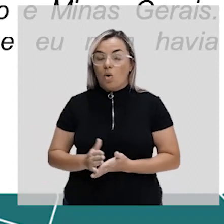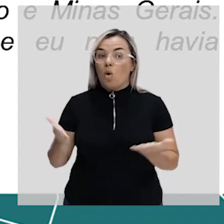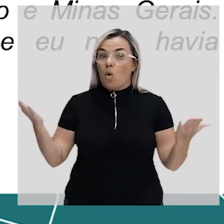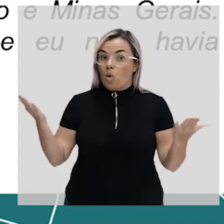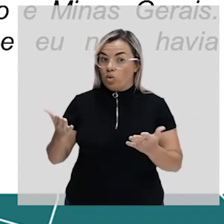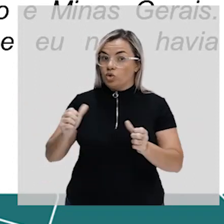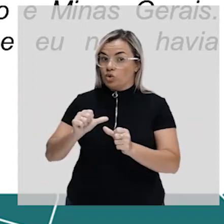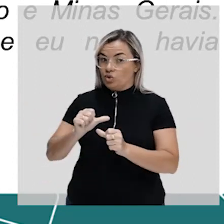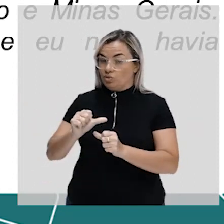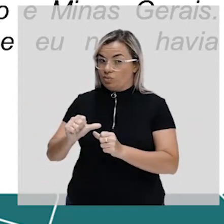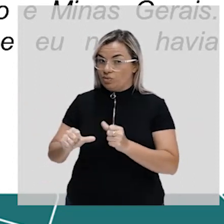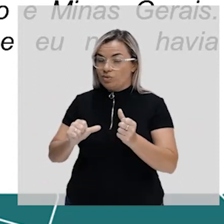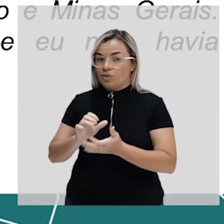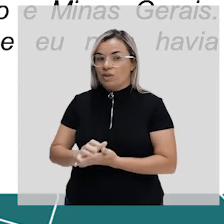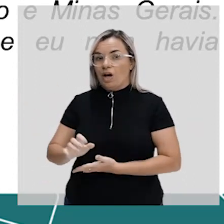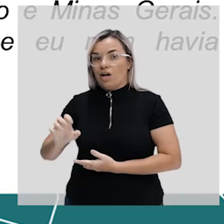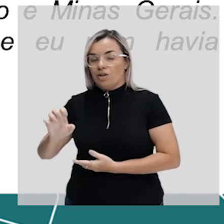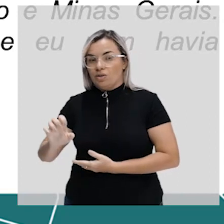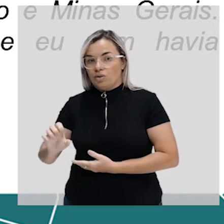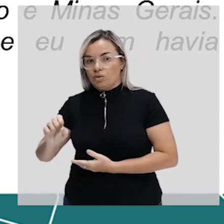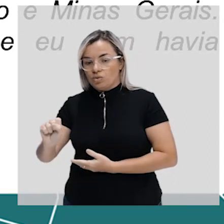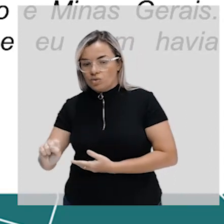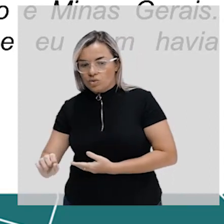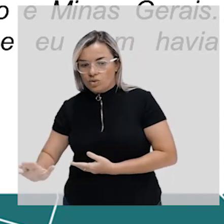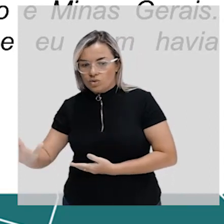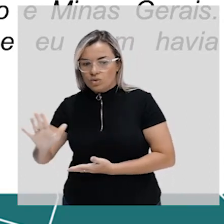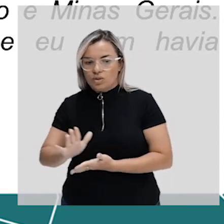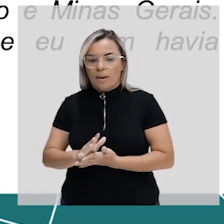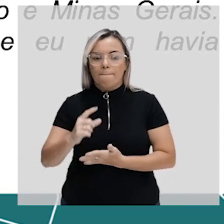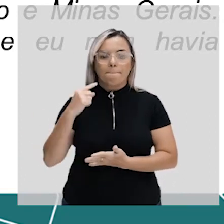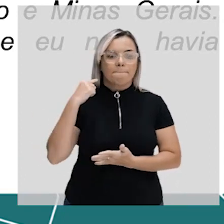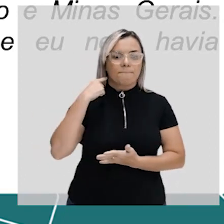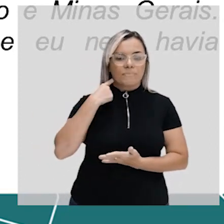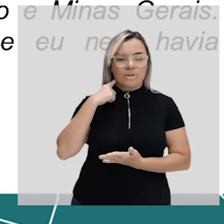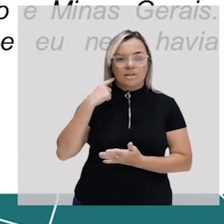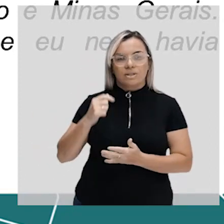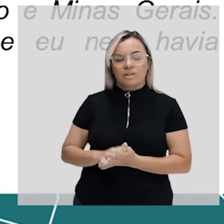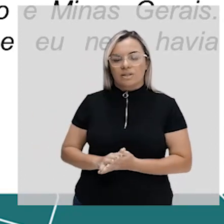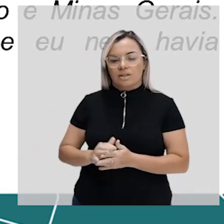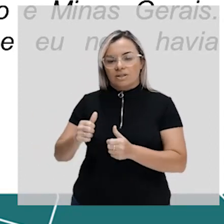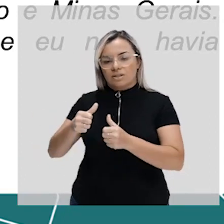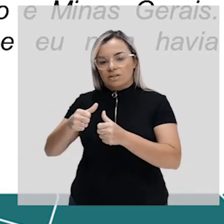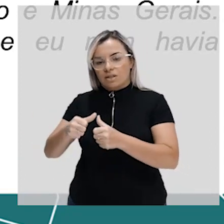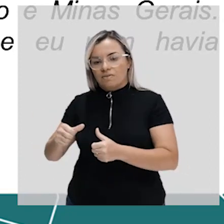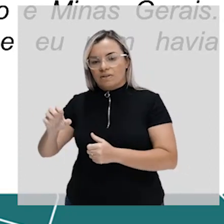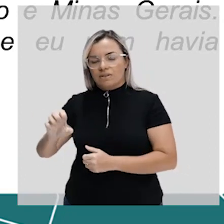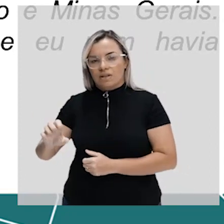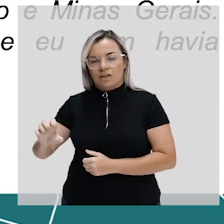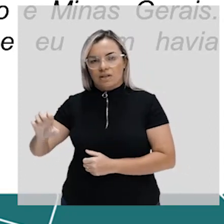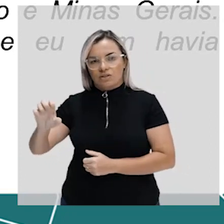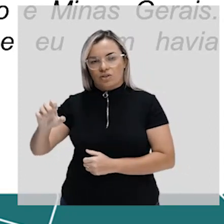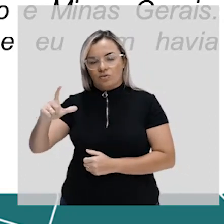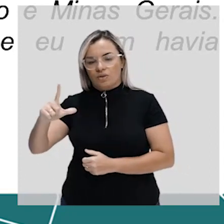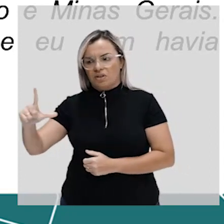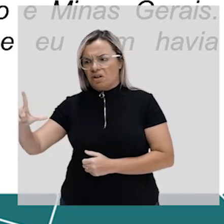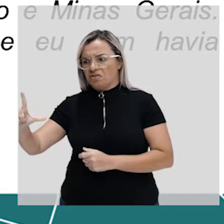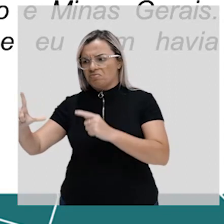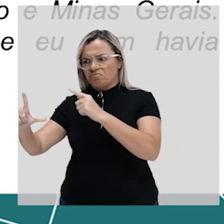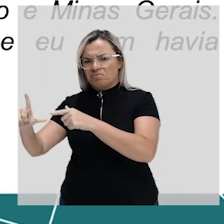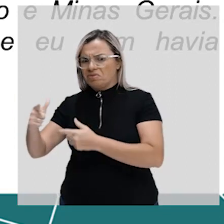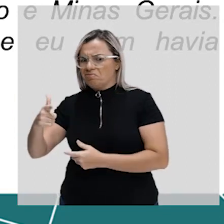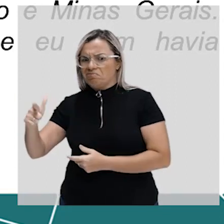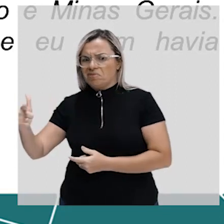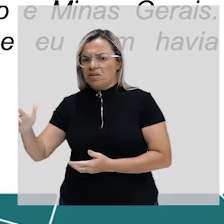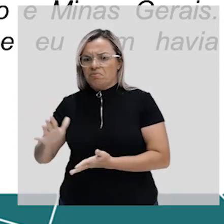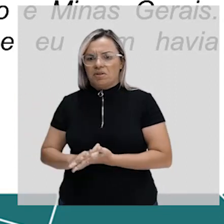né? Minas estava na região leste. Nem existe mais, né? Região leste. Assim como